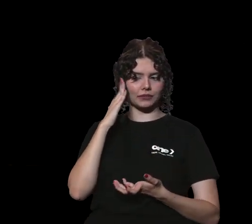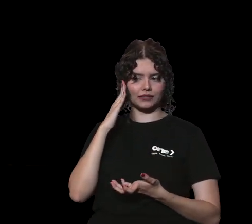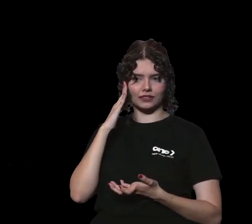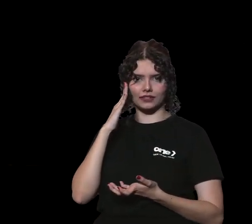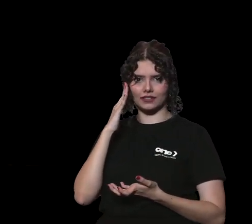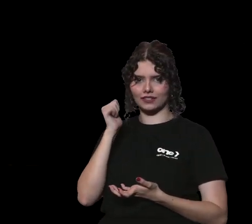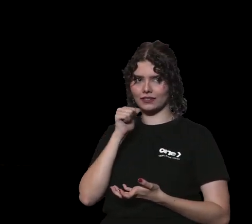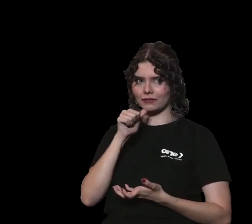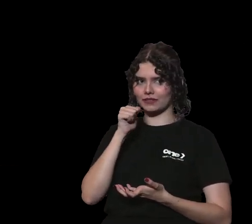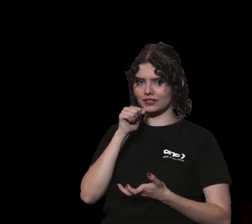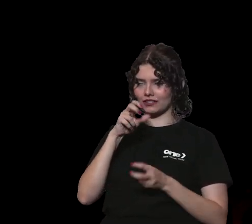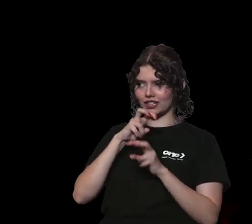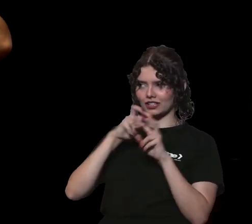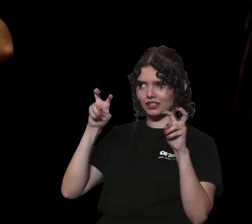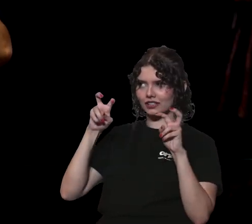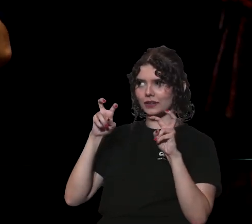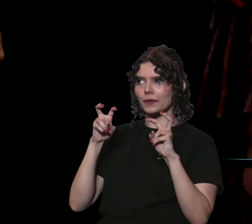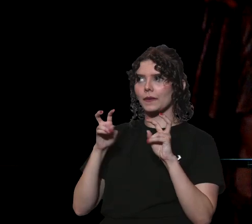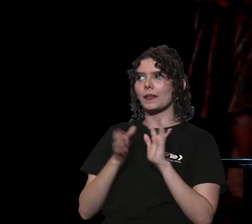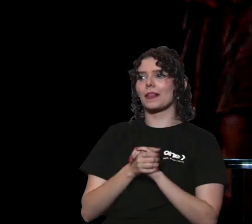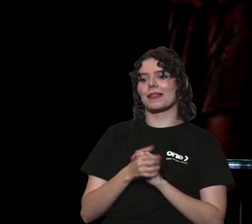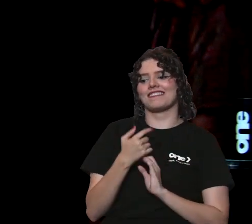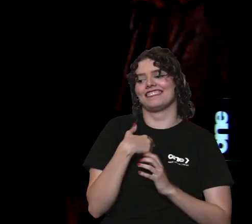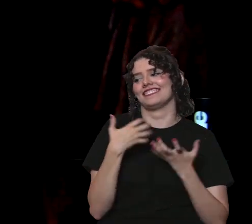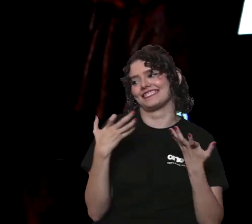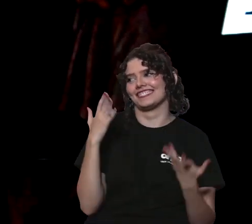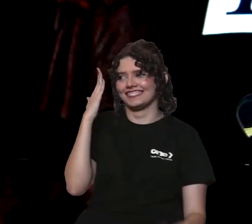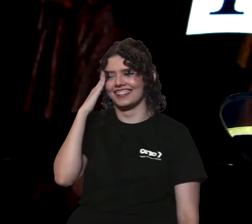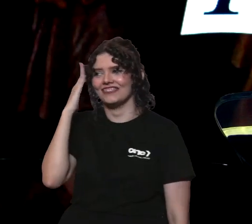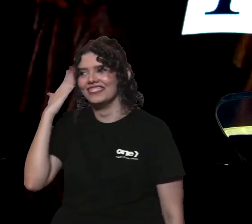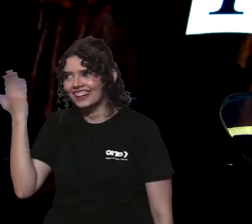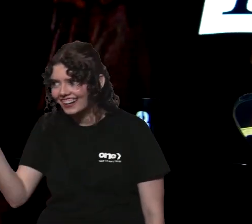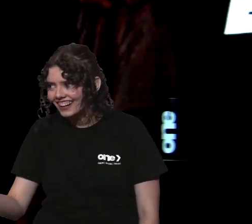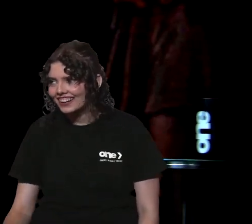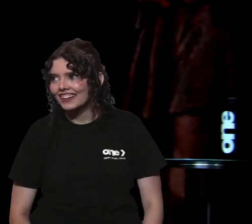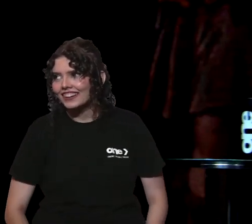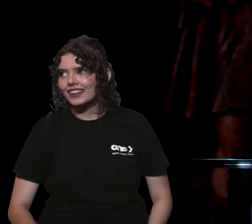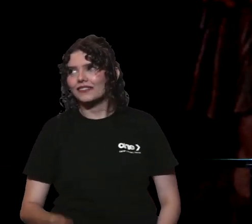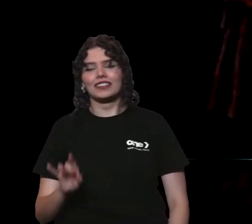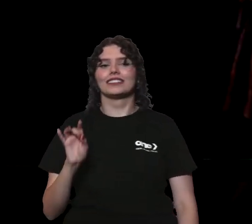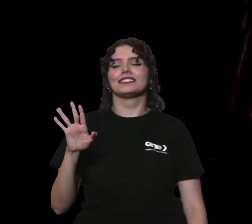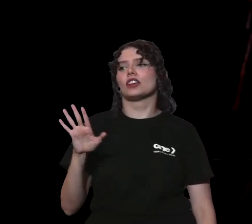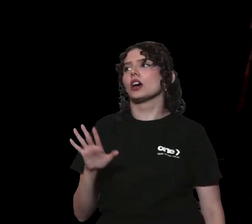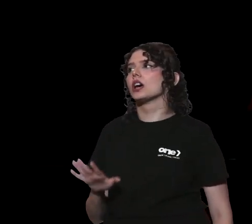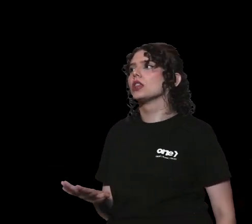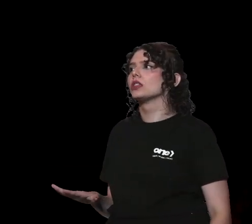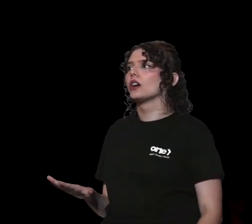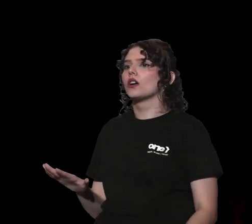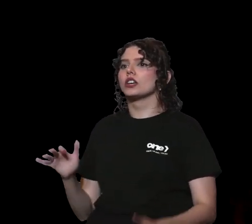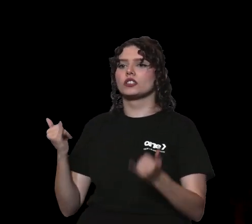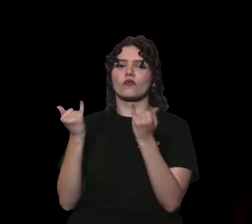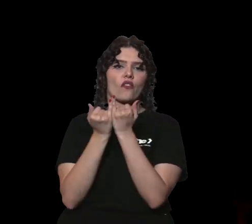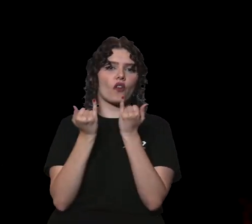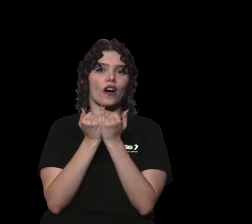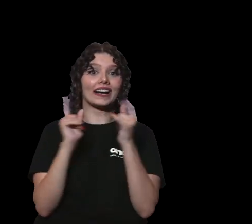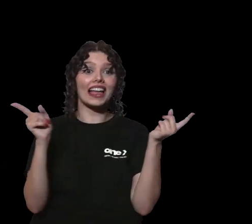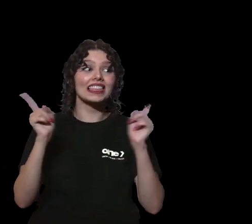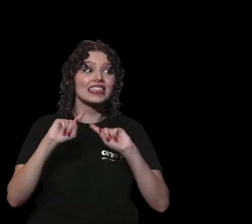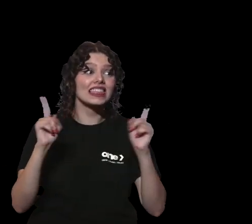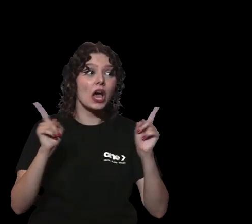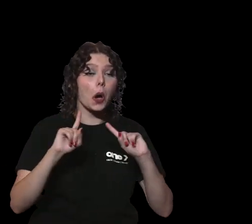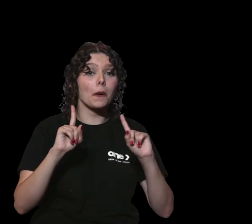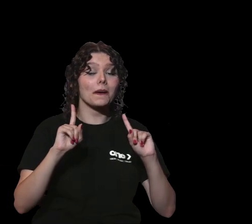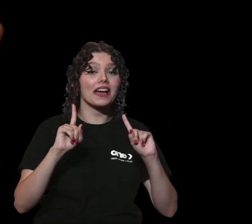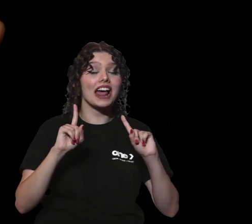falando? Eu comecei a ficar curioso, mas não era tipo assim de fuxiqueira, ela estava berrando com o que parece o